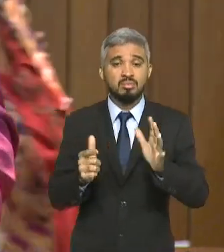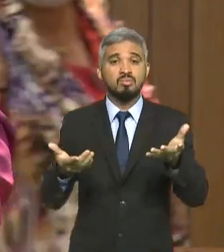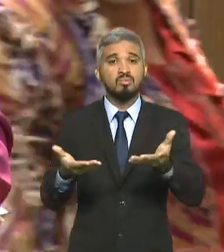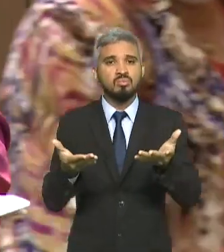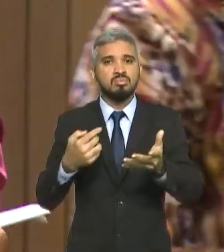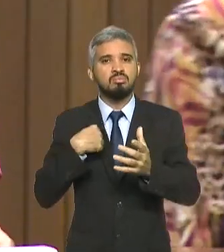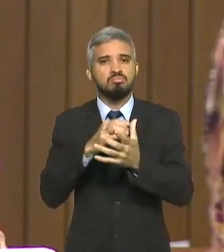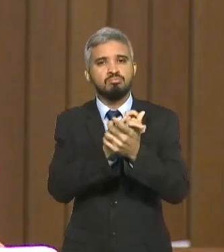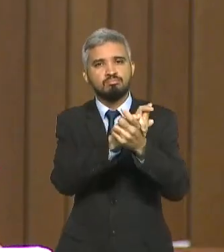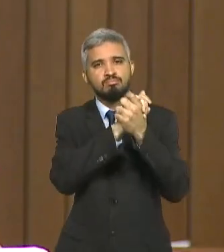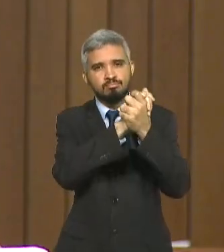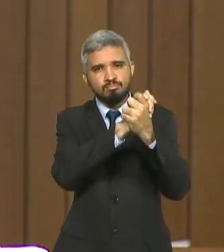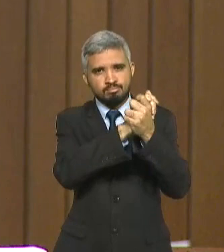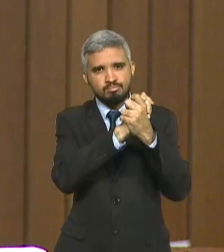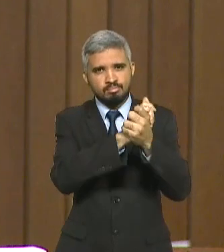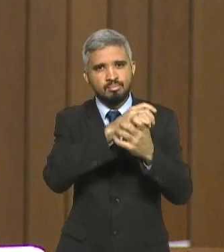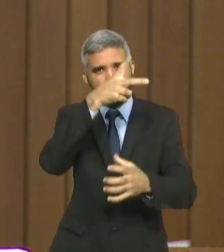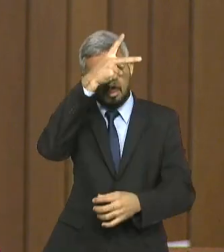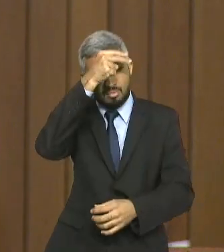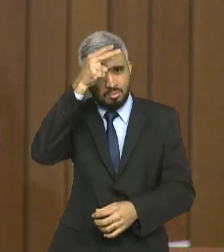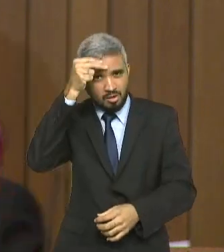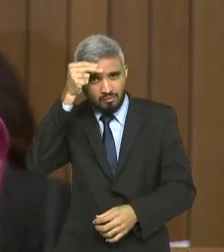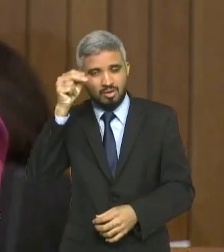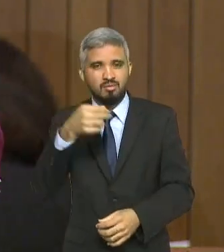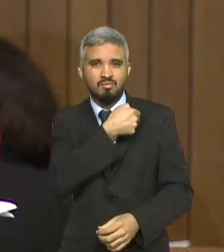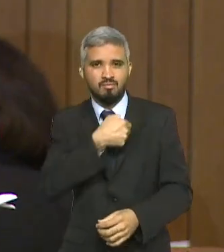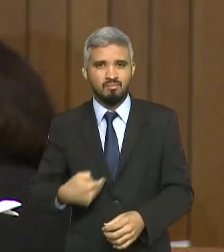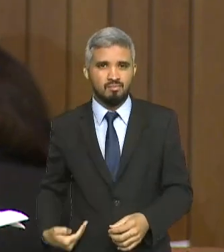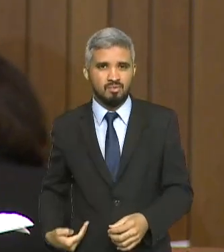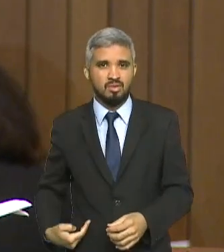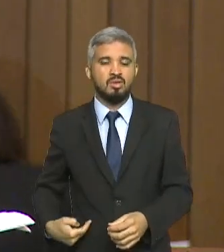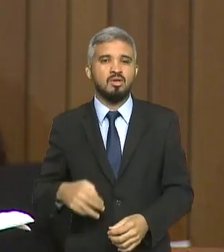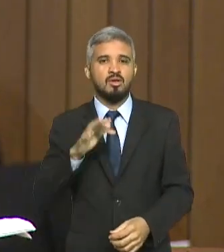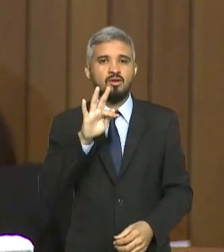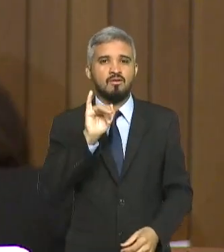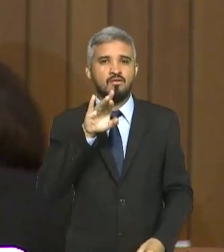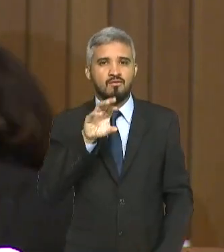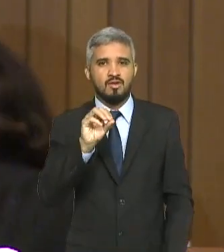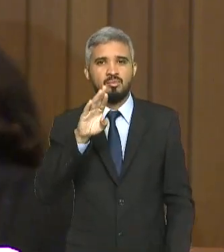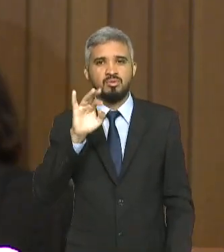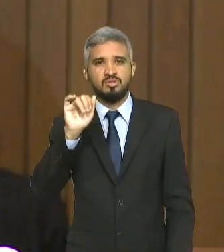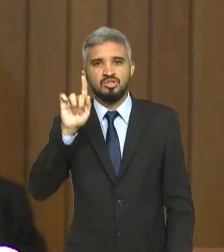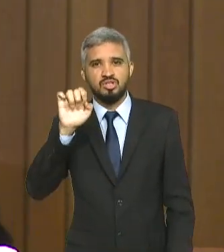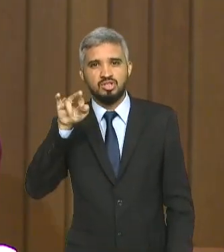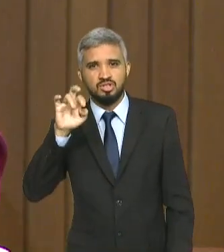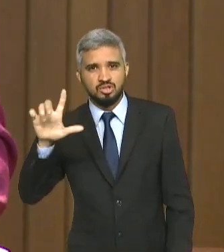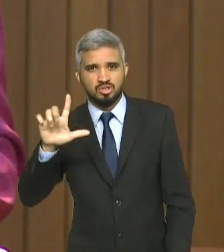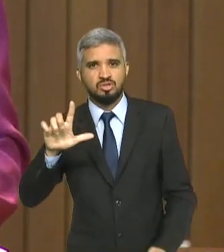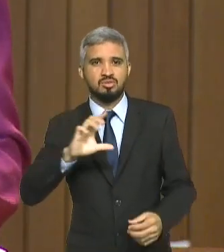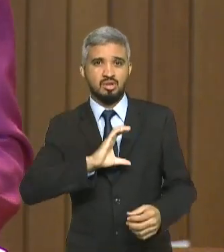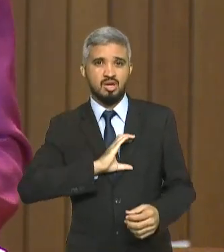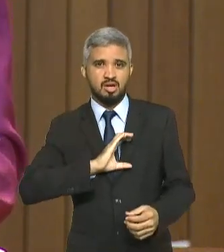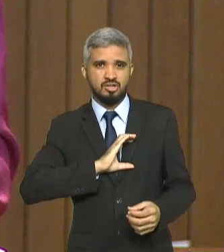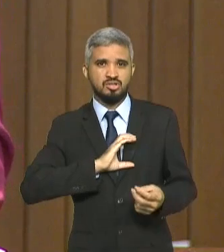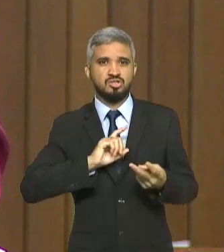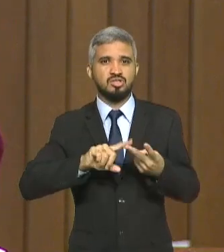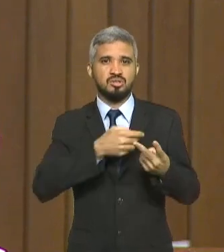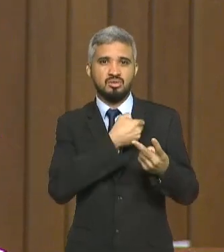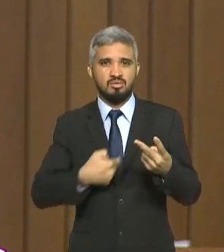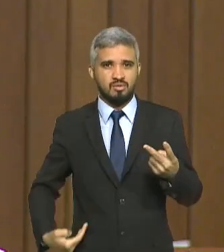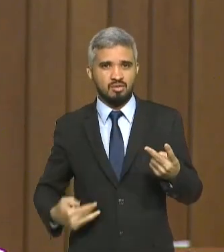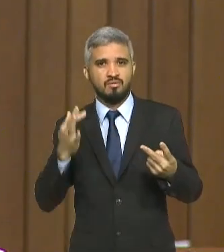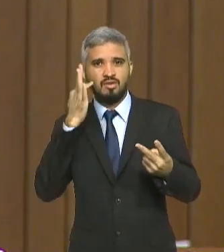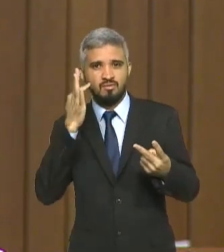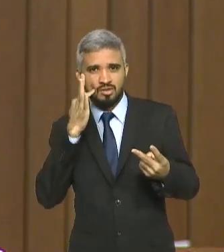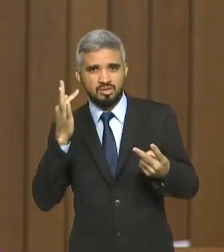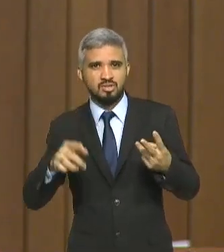escolha, parabenizamos o prefeito Fábio Gentil pelo Natal Iluminado e pelo brilhante trabalho que vem realizando no município de Caxias. Quero também parabenizar a prefeita